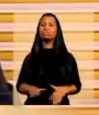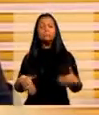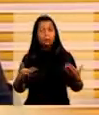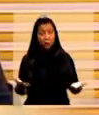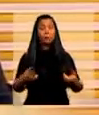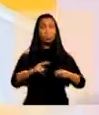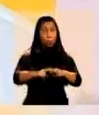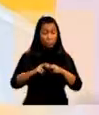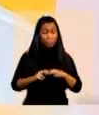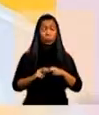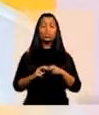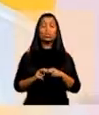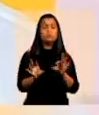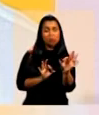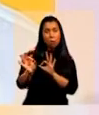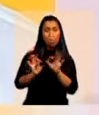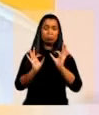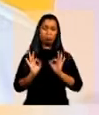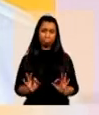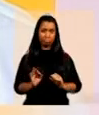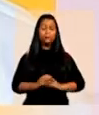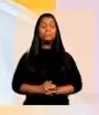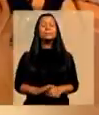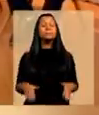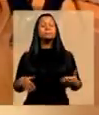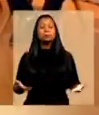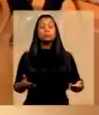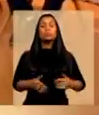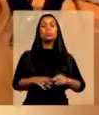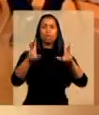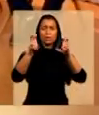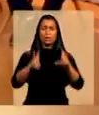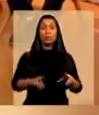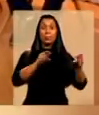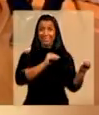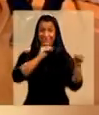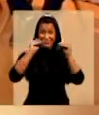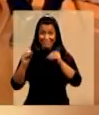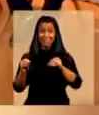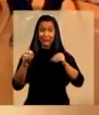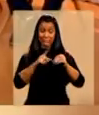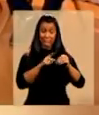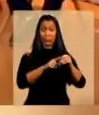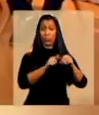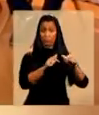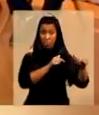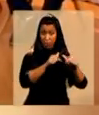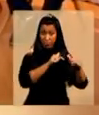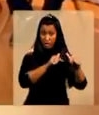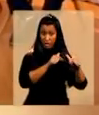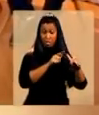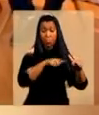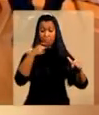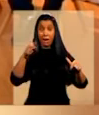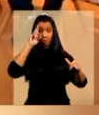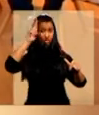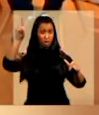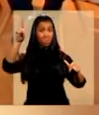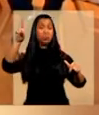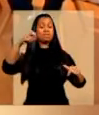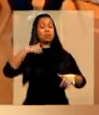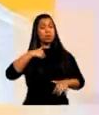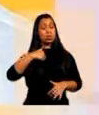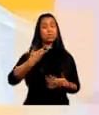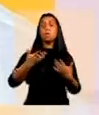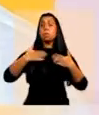Então, foi por isso essa organização. E sobre a questão da transição de funcionário para